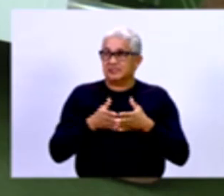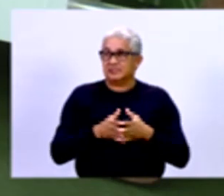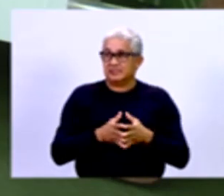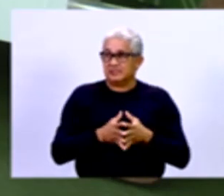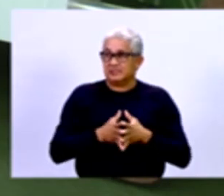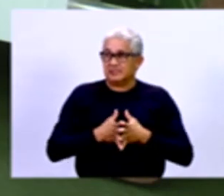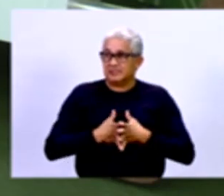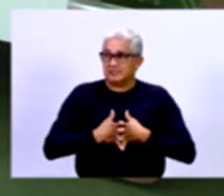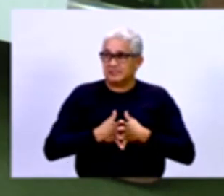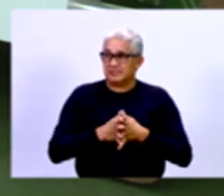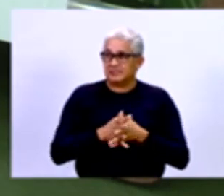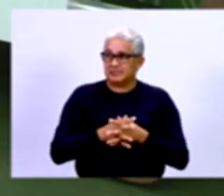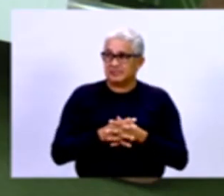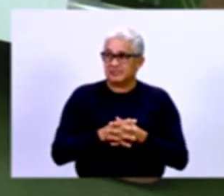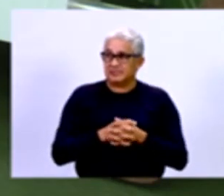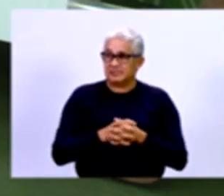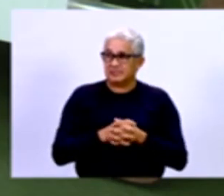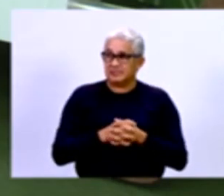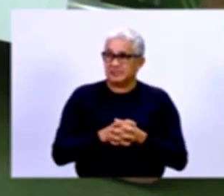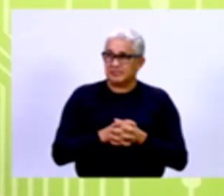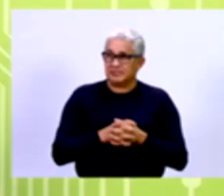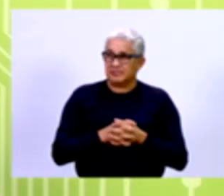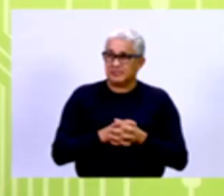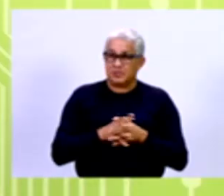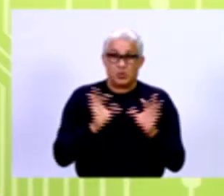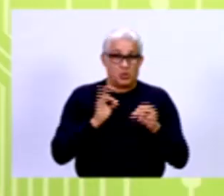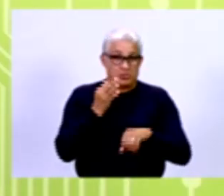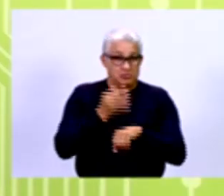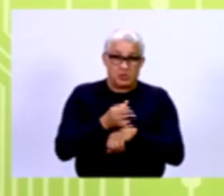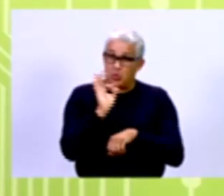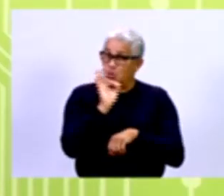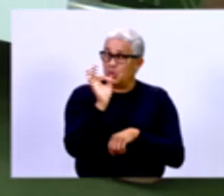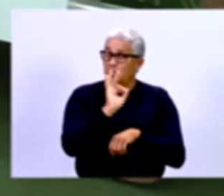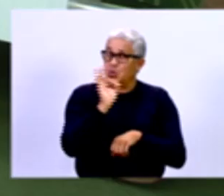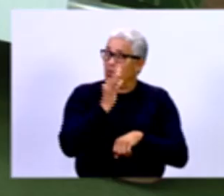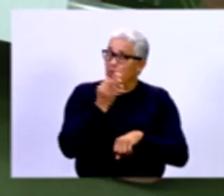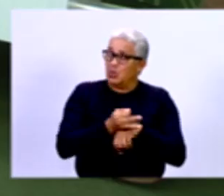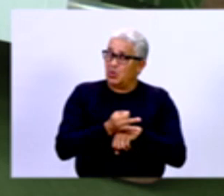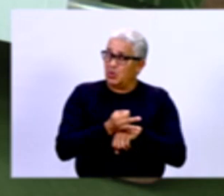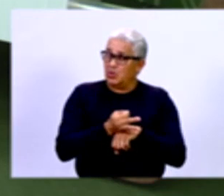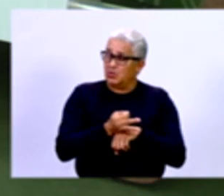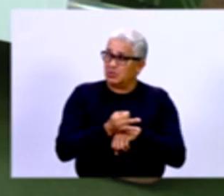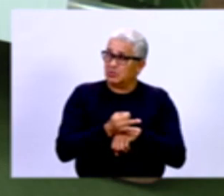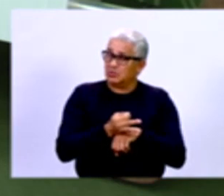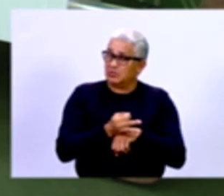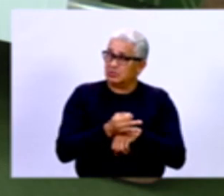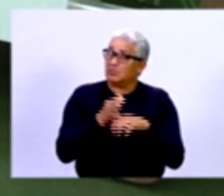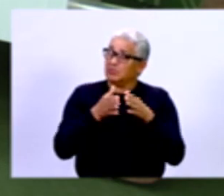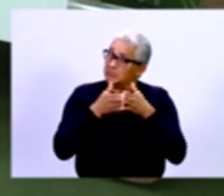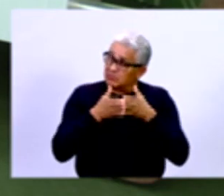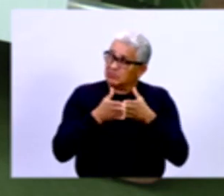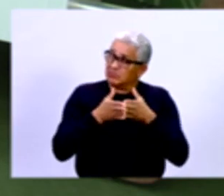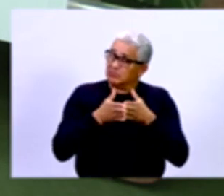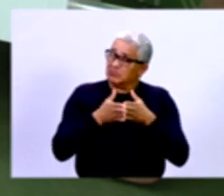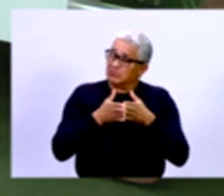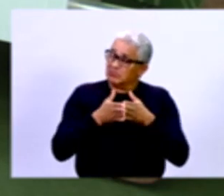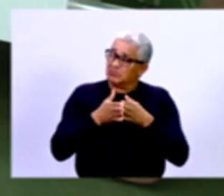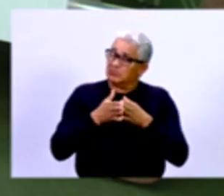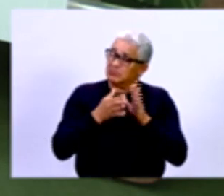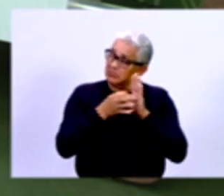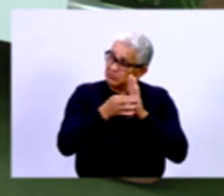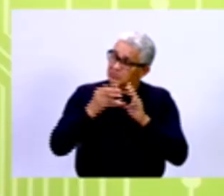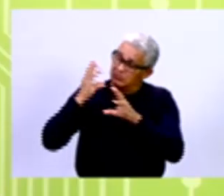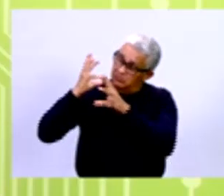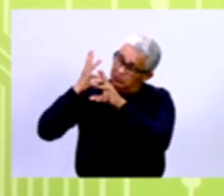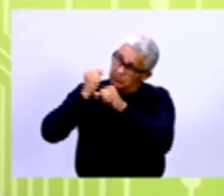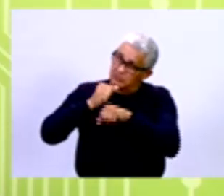coro com a professora Denise, pedimos que ninguém falte. Não faltem. Não faltem, porque nós vamos comentar a revisão geral